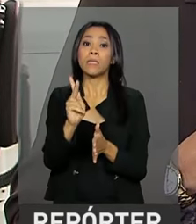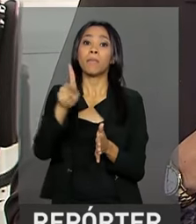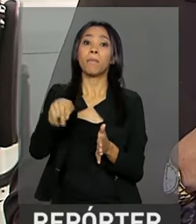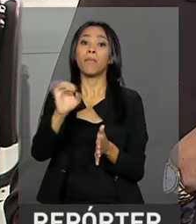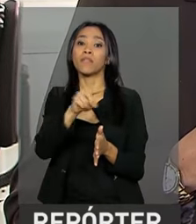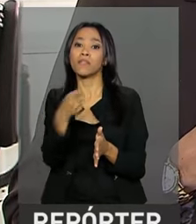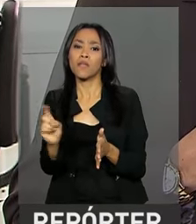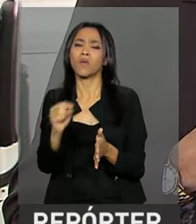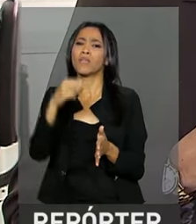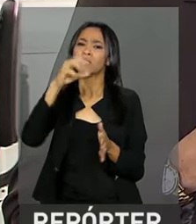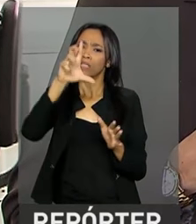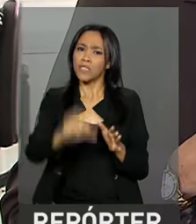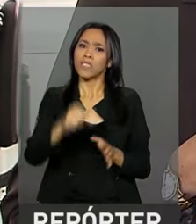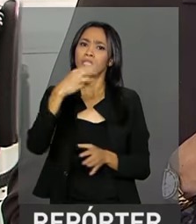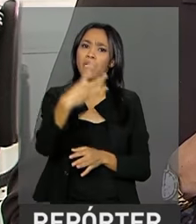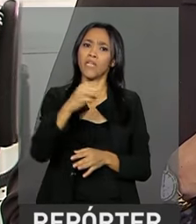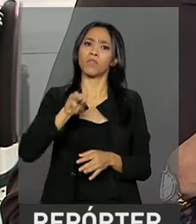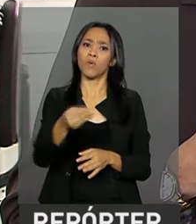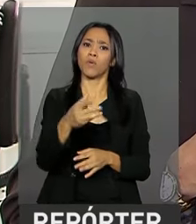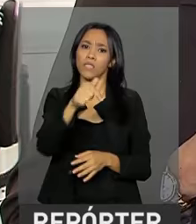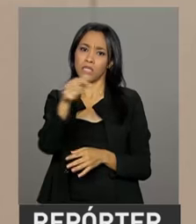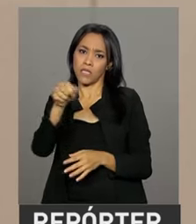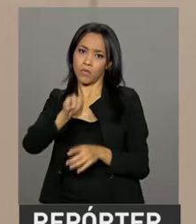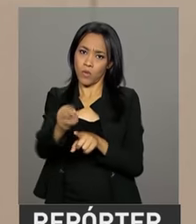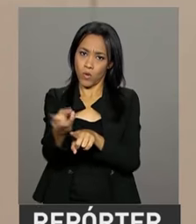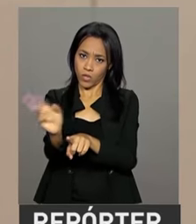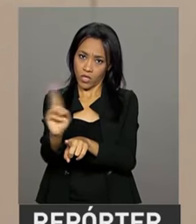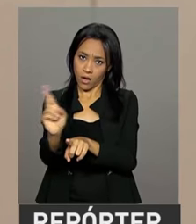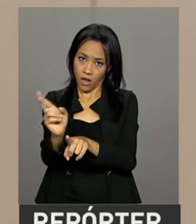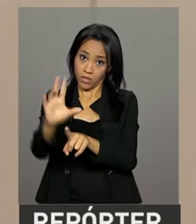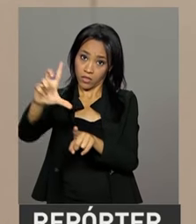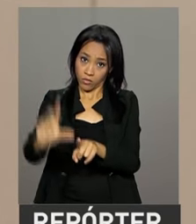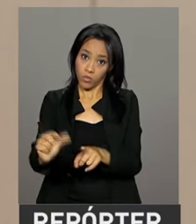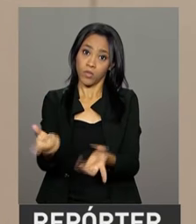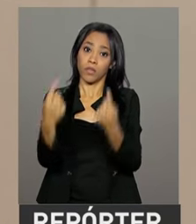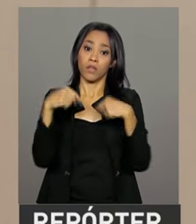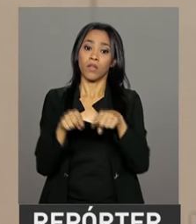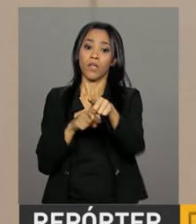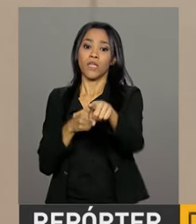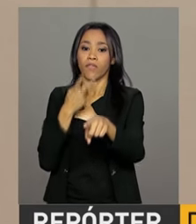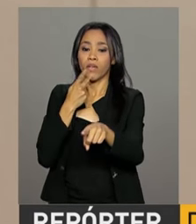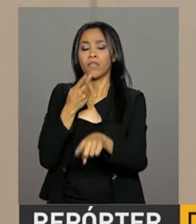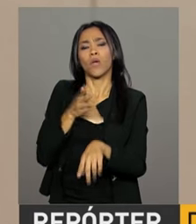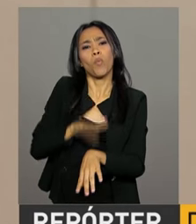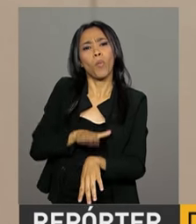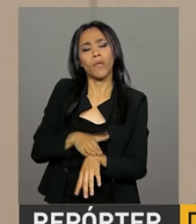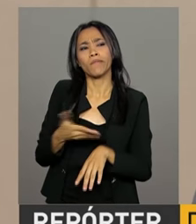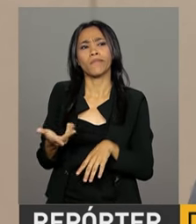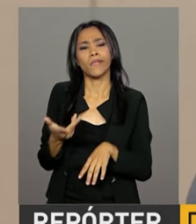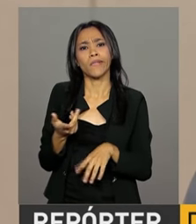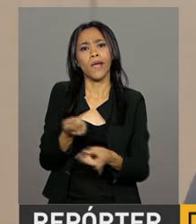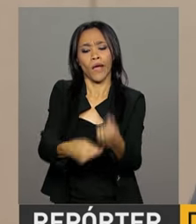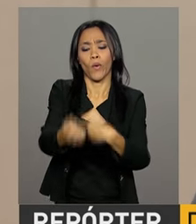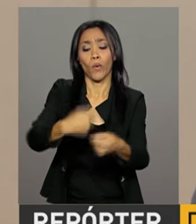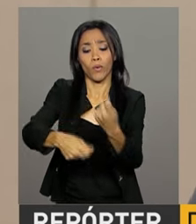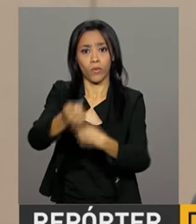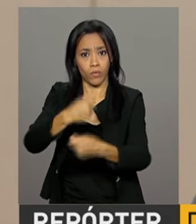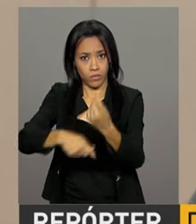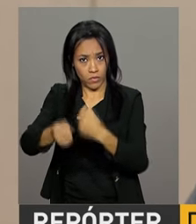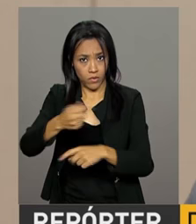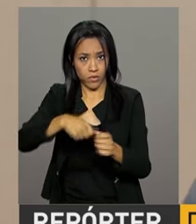milhões e 700 milhões de reais é o momento de nós não estamos com a economia